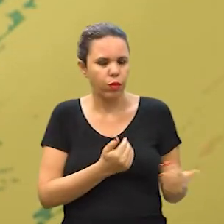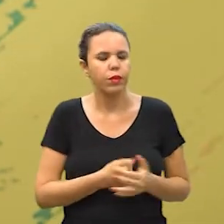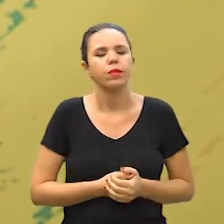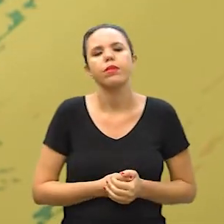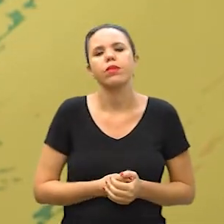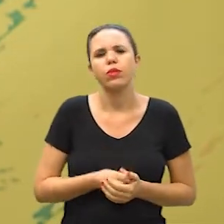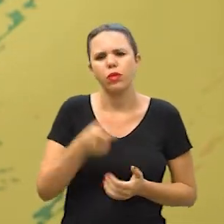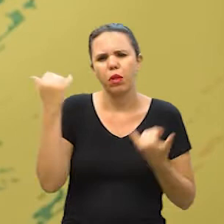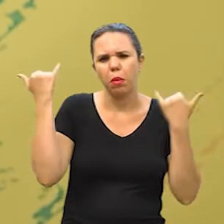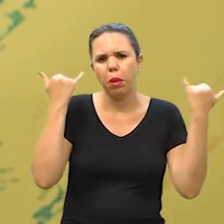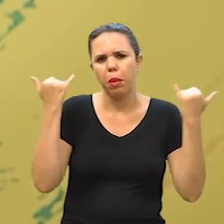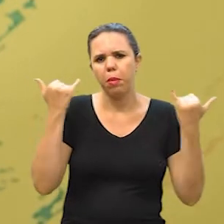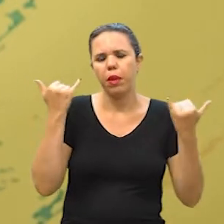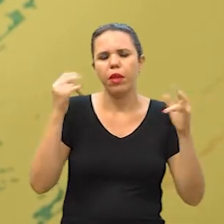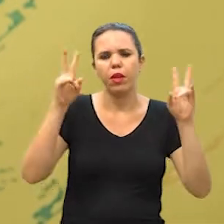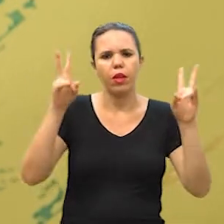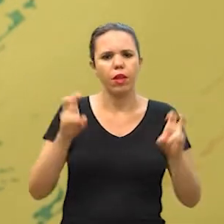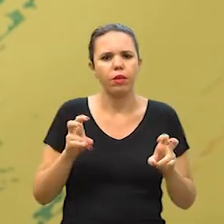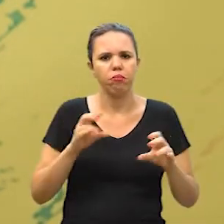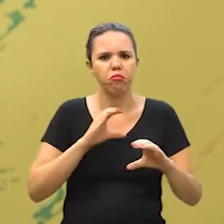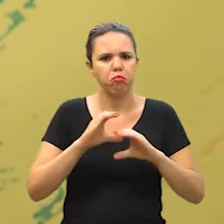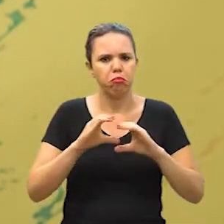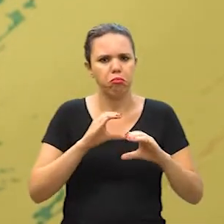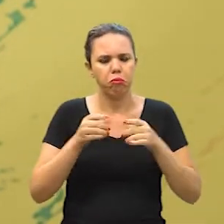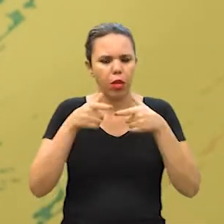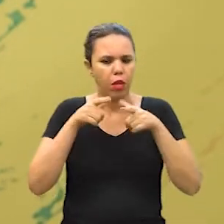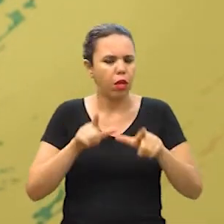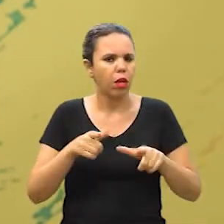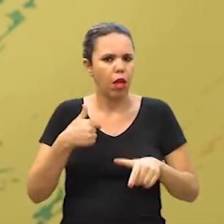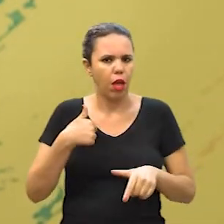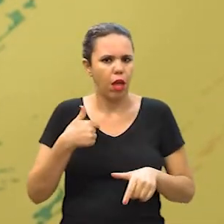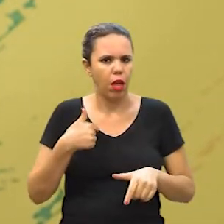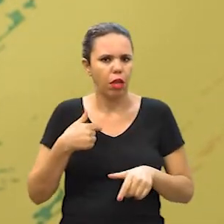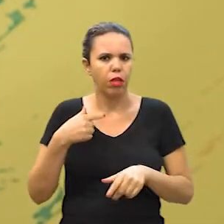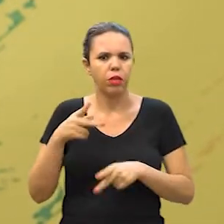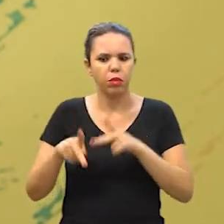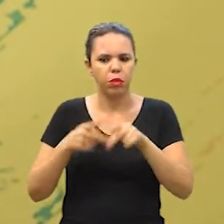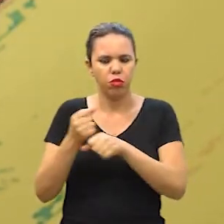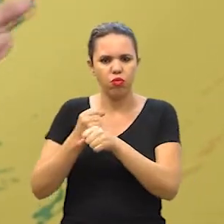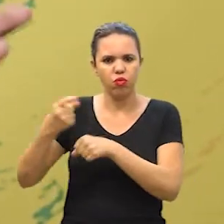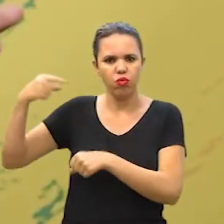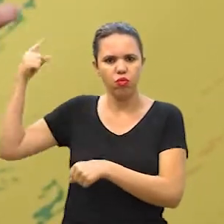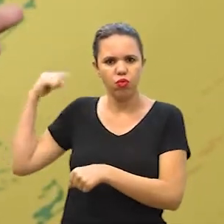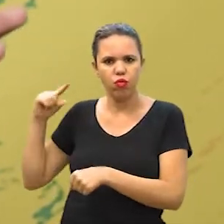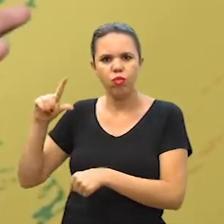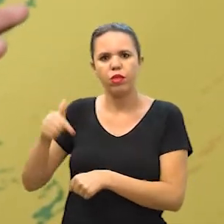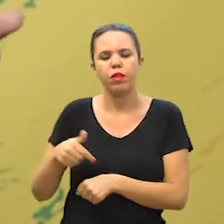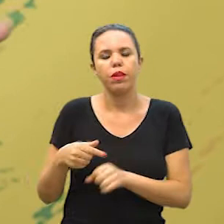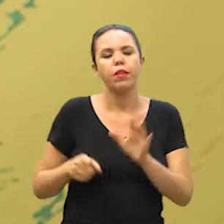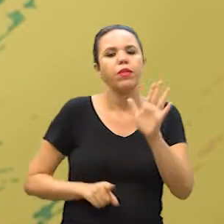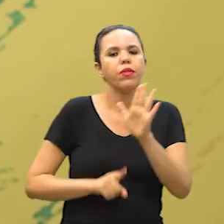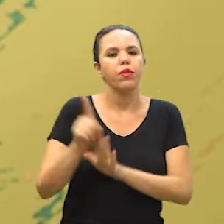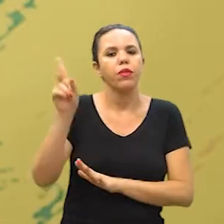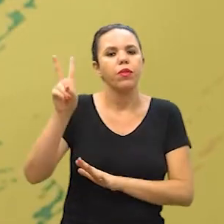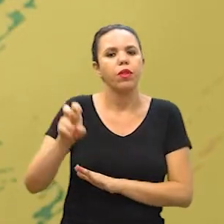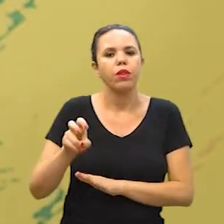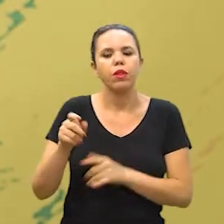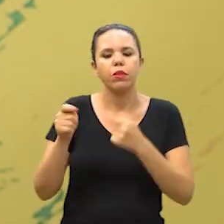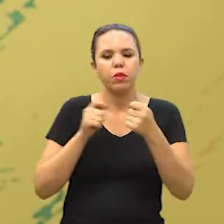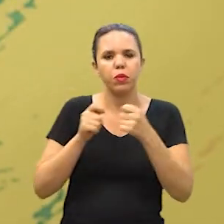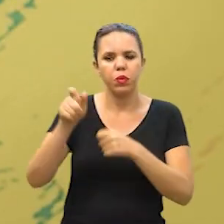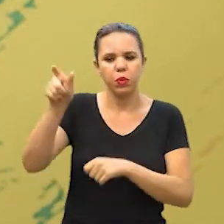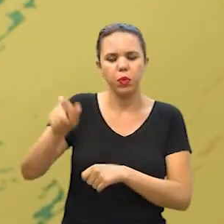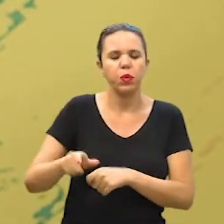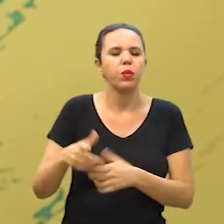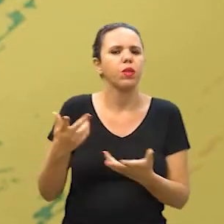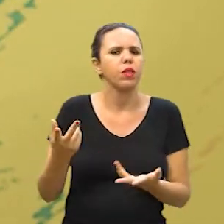certamente já ouviu muito falar sobre intercâmbio. Eu sou de uma geração, depois inclusive eu vou perguntar isso para o nosso